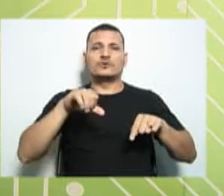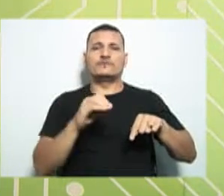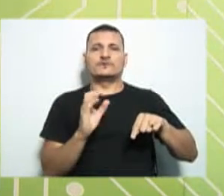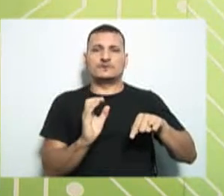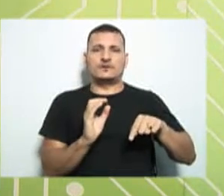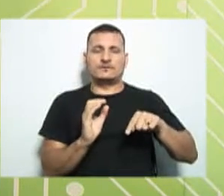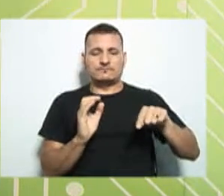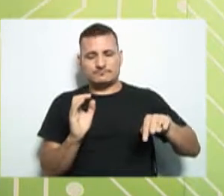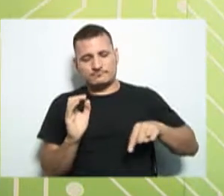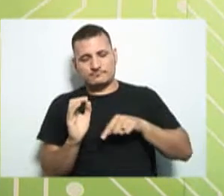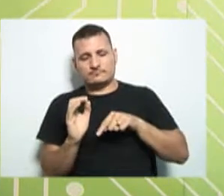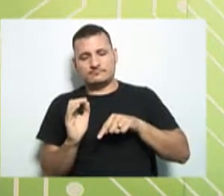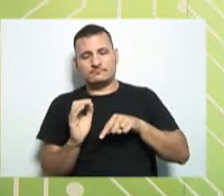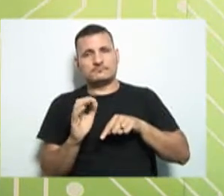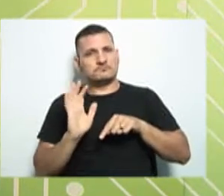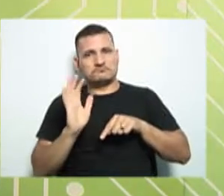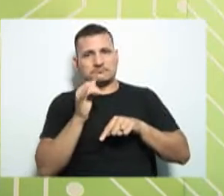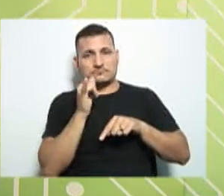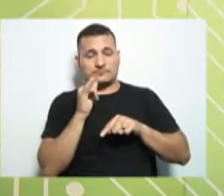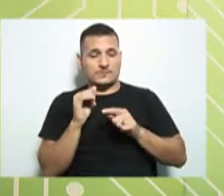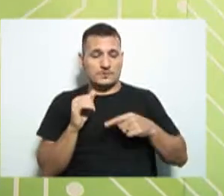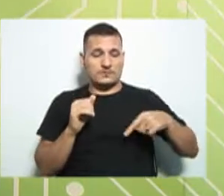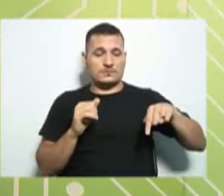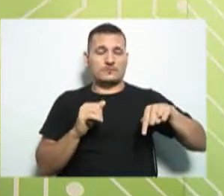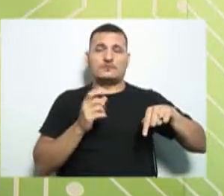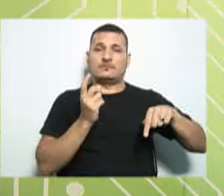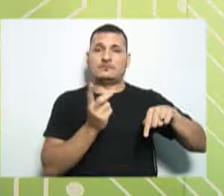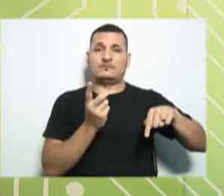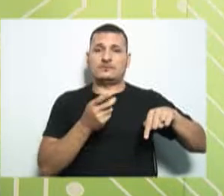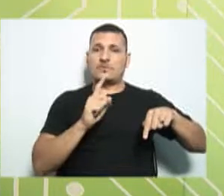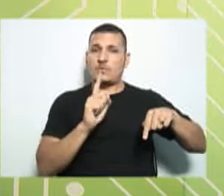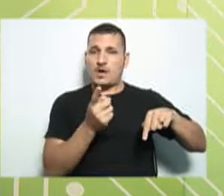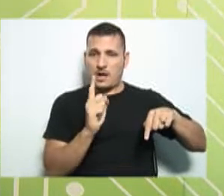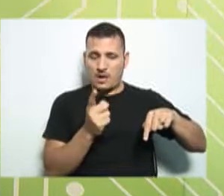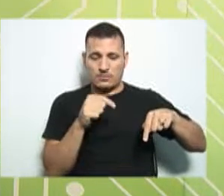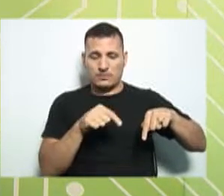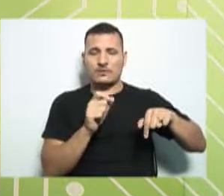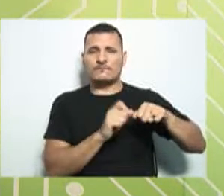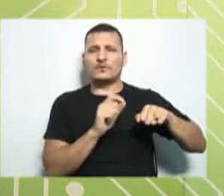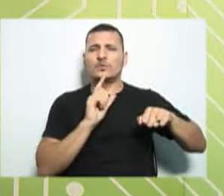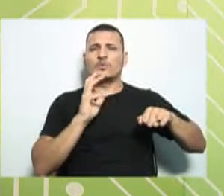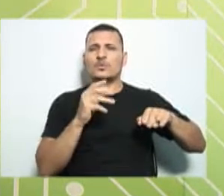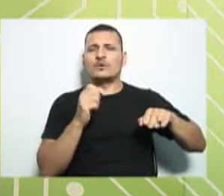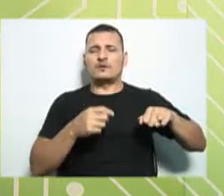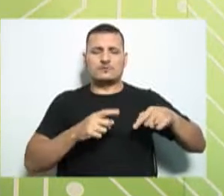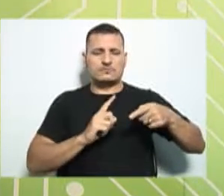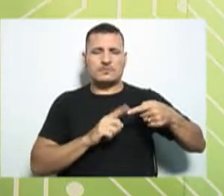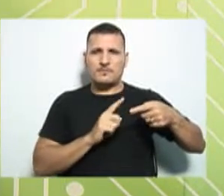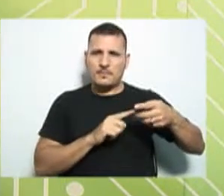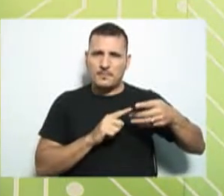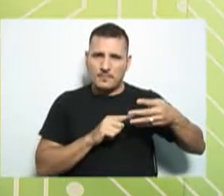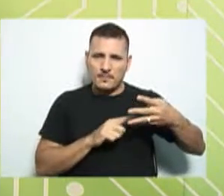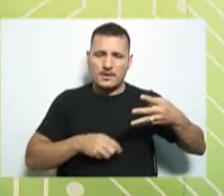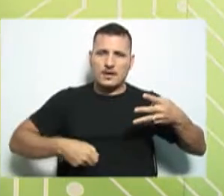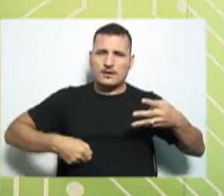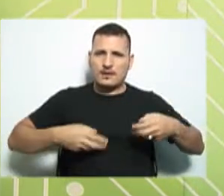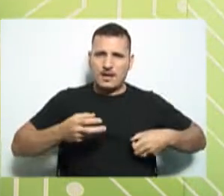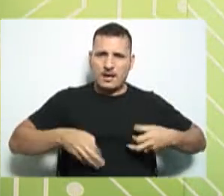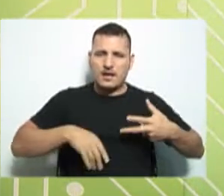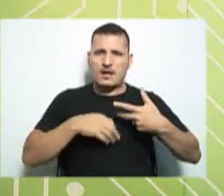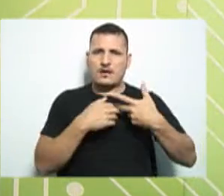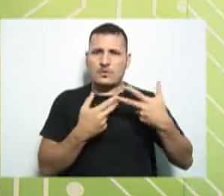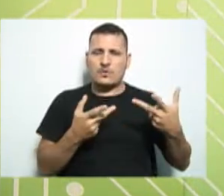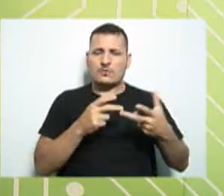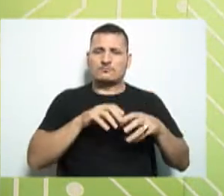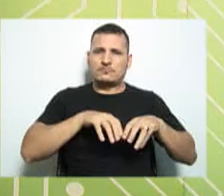que acontece? A que vende a R$1, ela fez todo o levantamento dos custos, das despesas, de todo o trabalho que ela tem para vender aquele